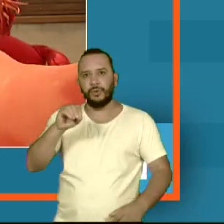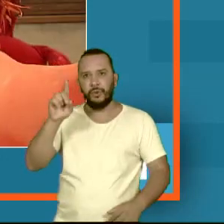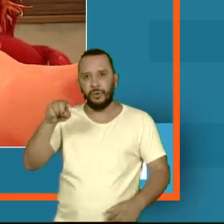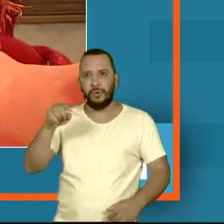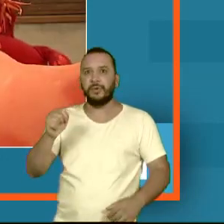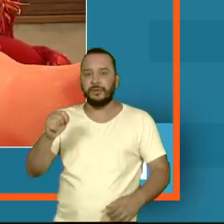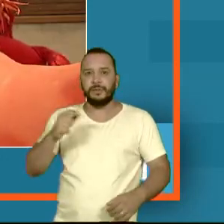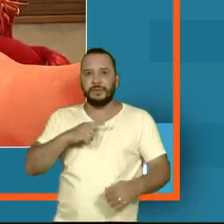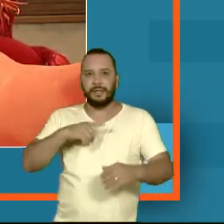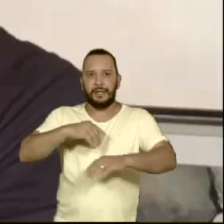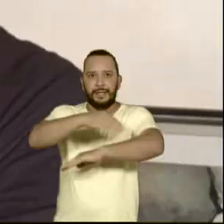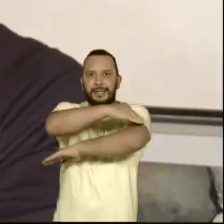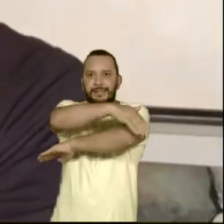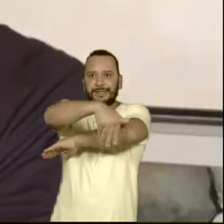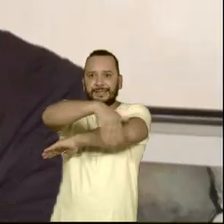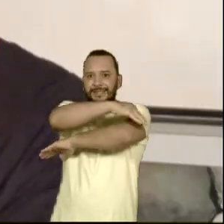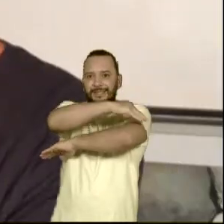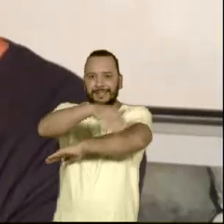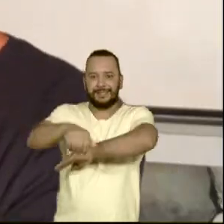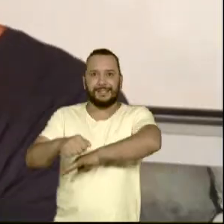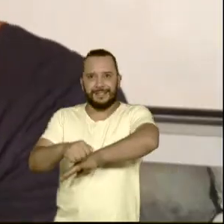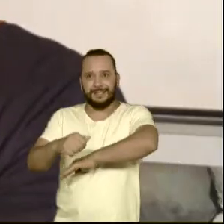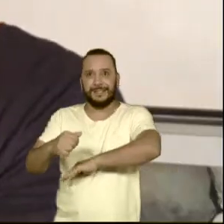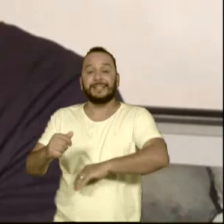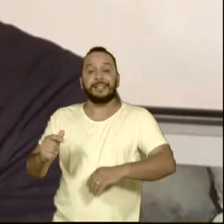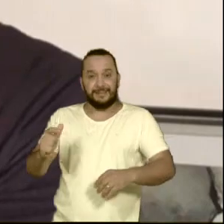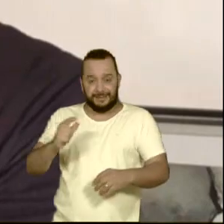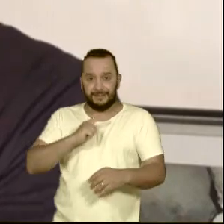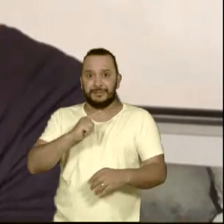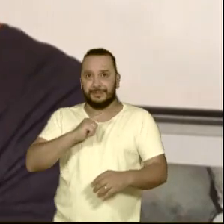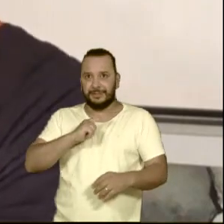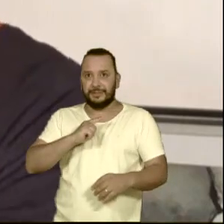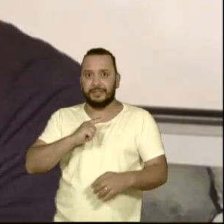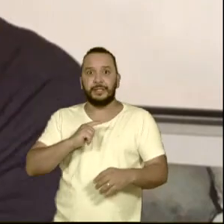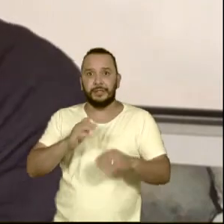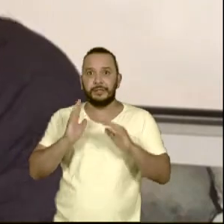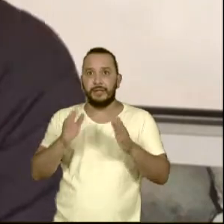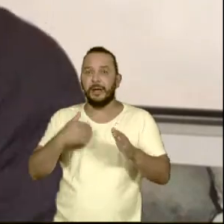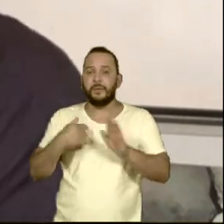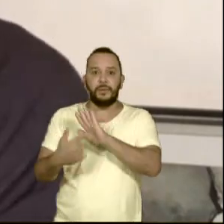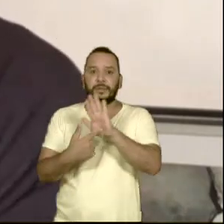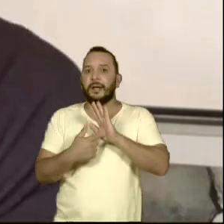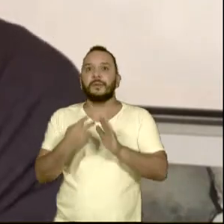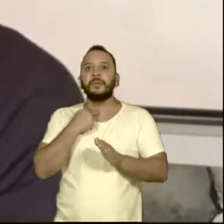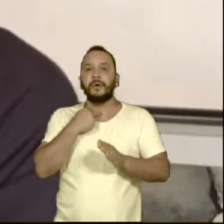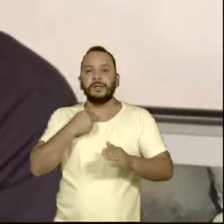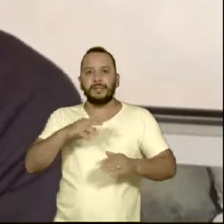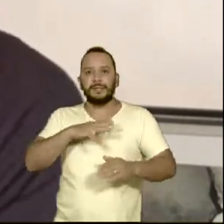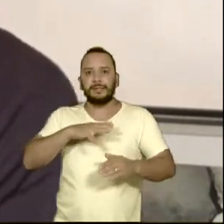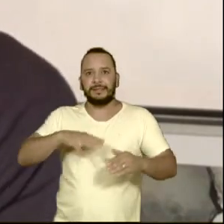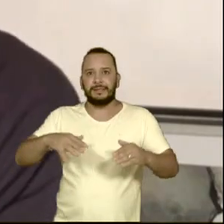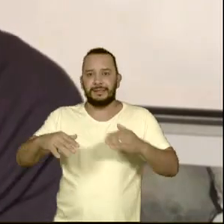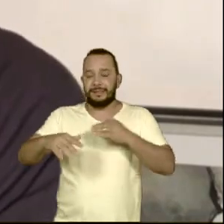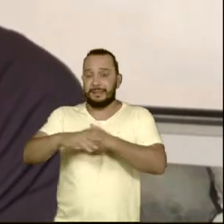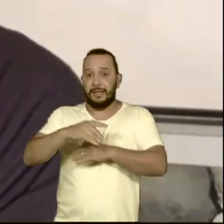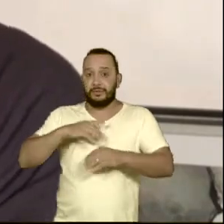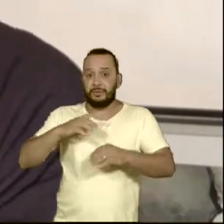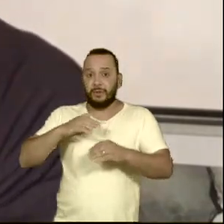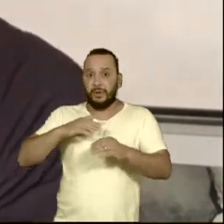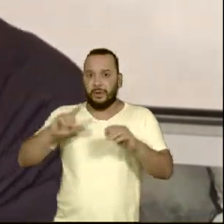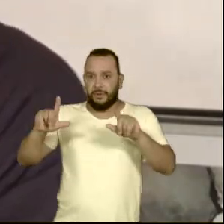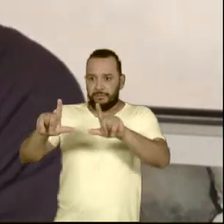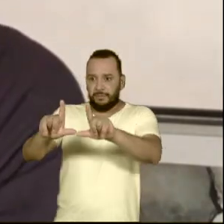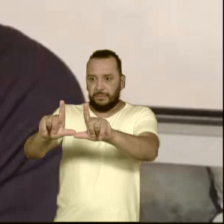ficava de esquina com um beco e ainda continuava além do beco. A gente não podia mostrar, eu não posso mostrar uma cidade em planinho fechado, tá?